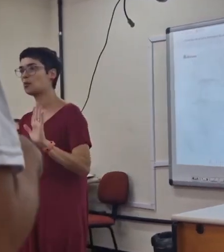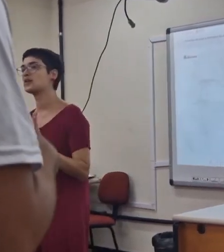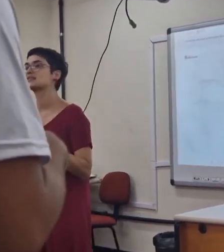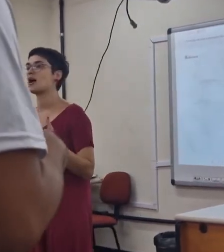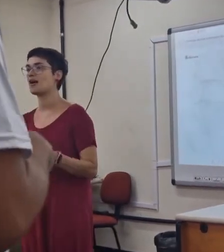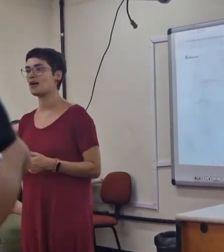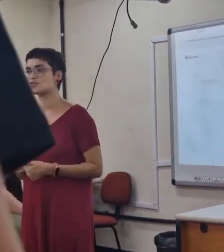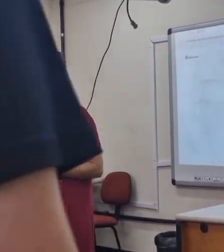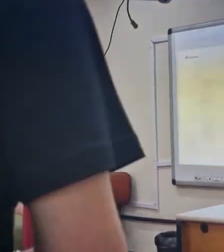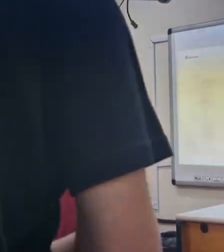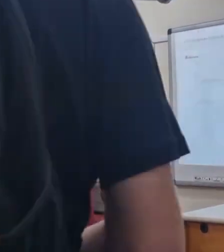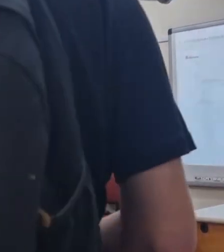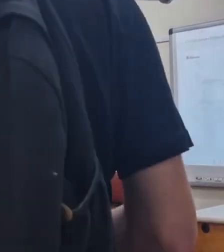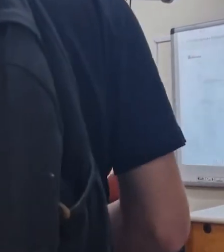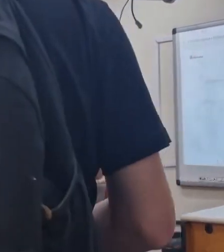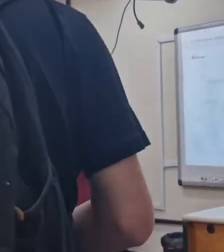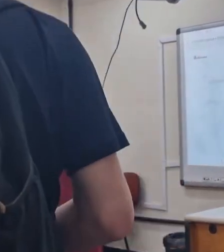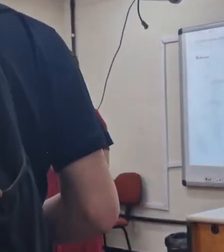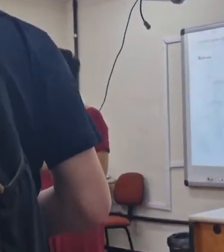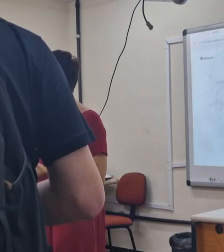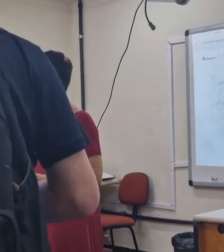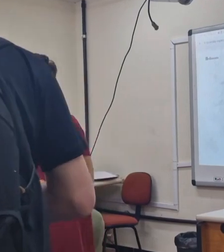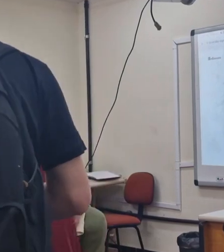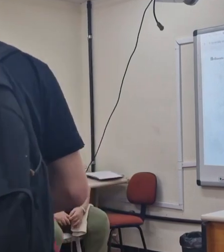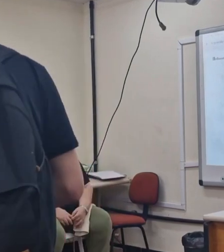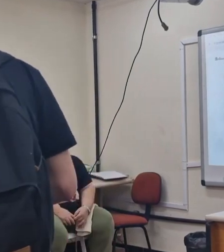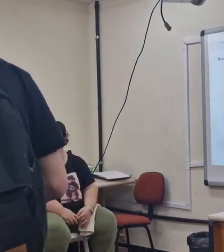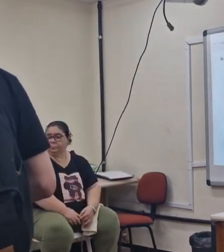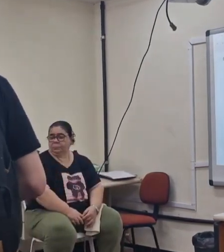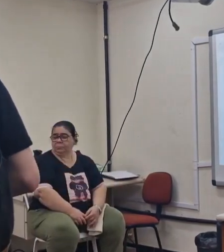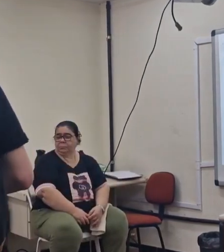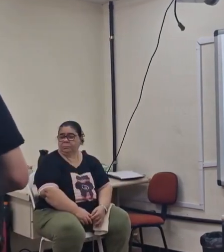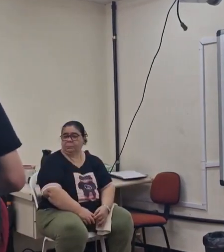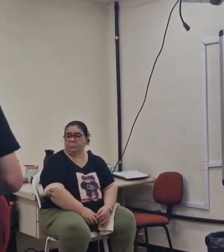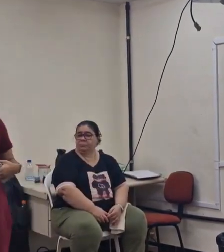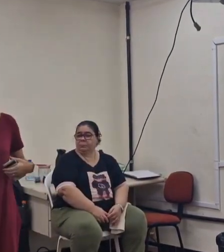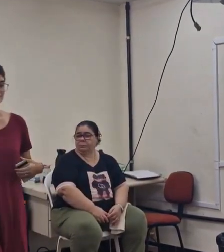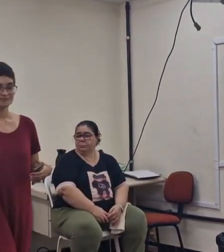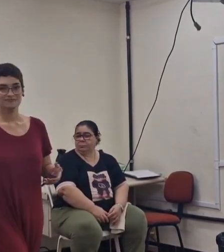vai enviar depois a divulgação. Mas já se sintam convidados.